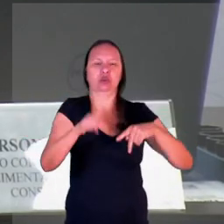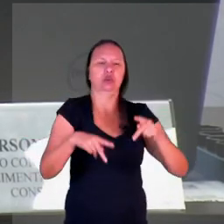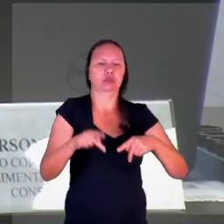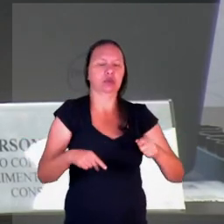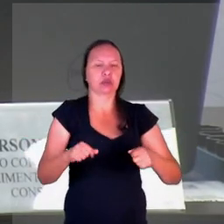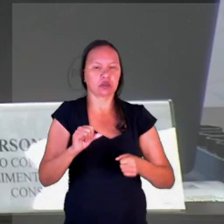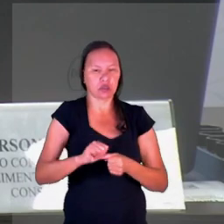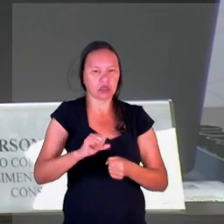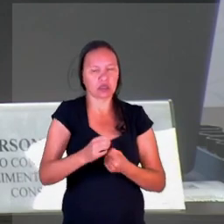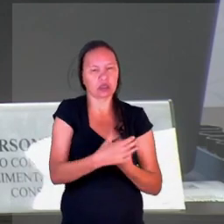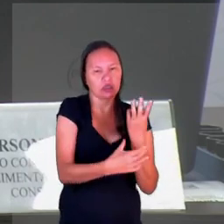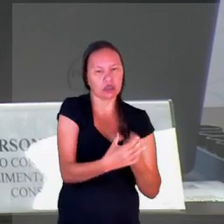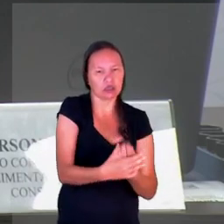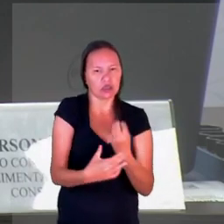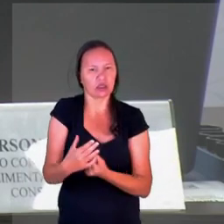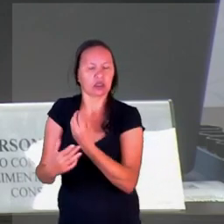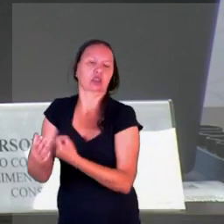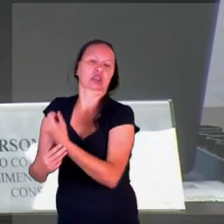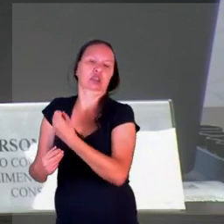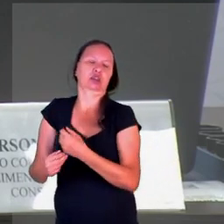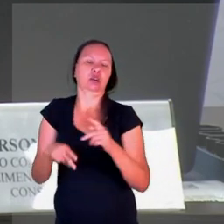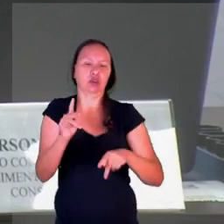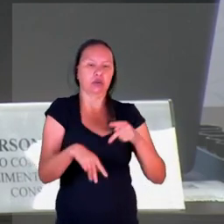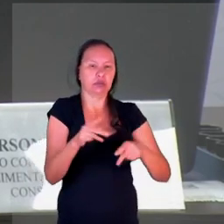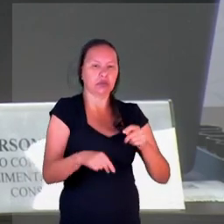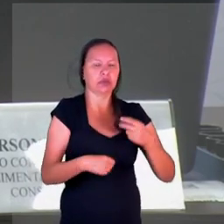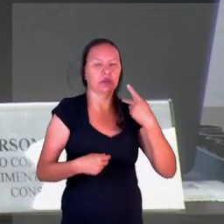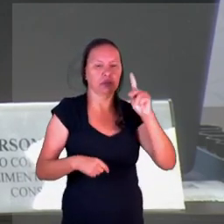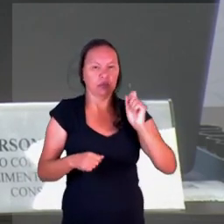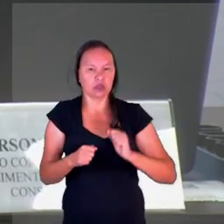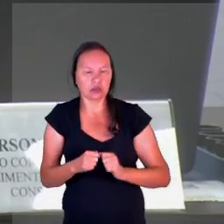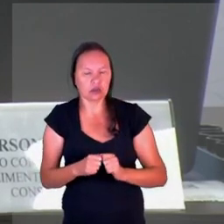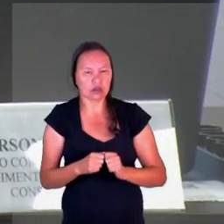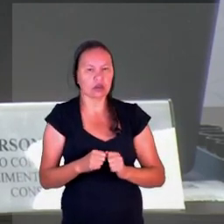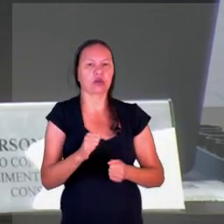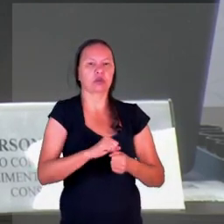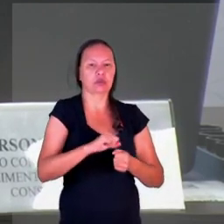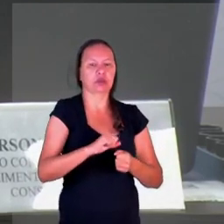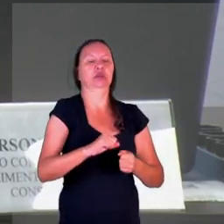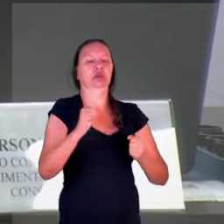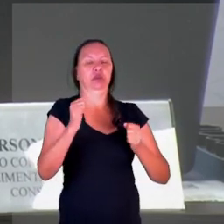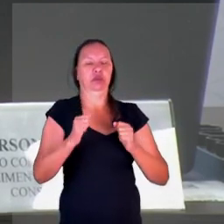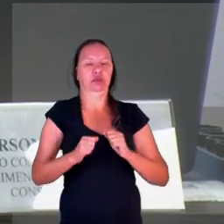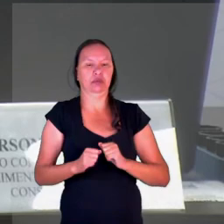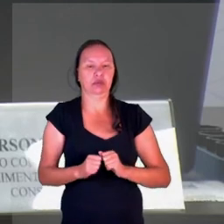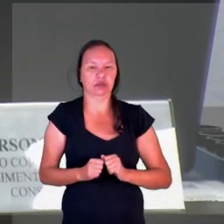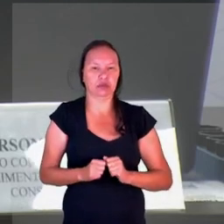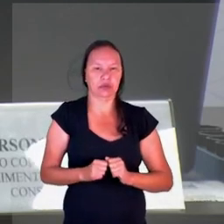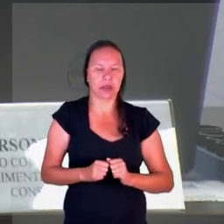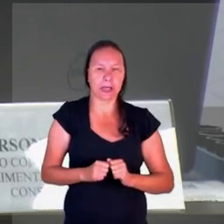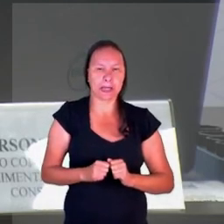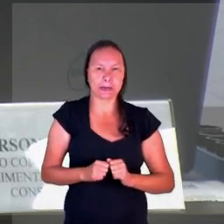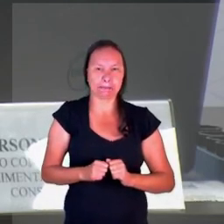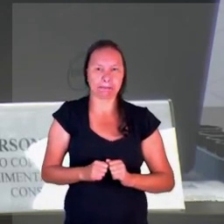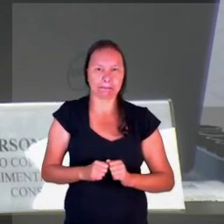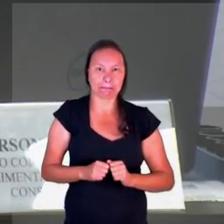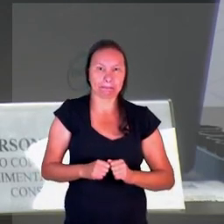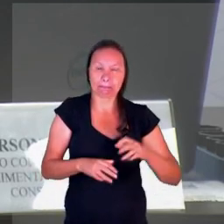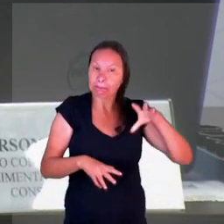período a sociedade civil organizada que estavam no Sea um processo de